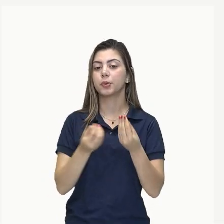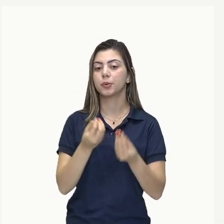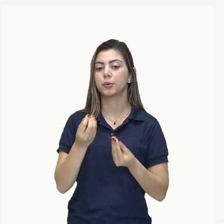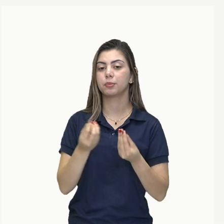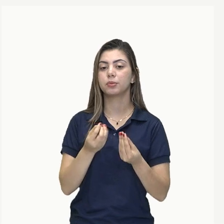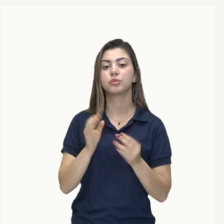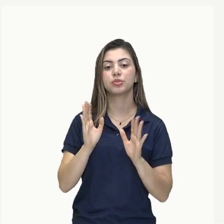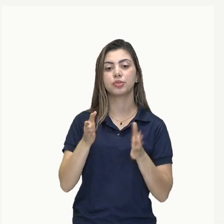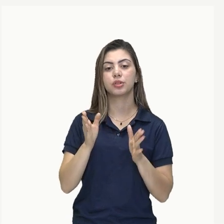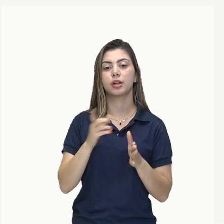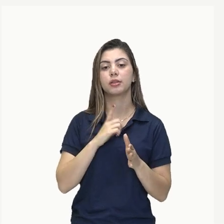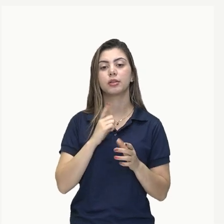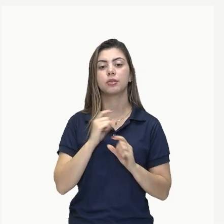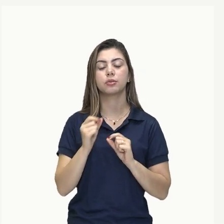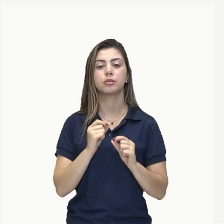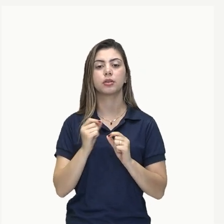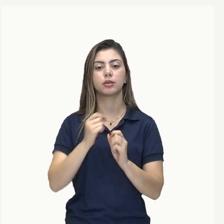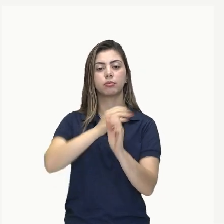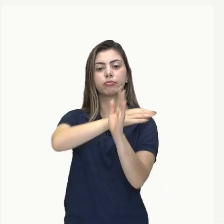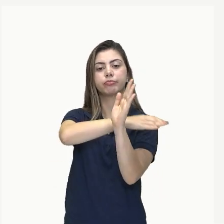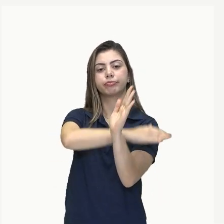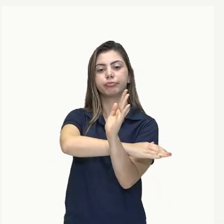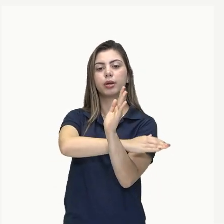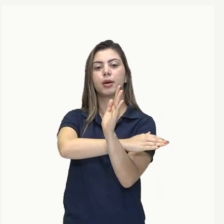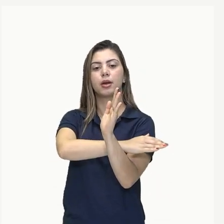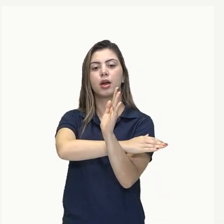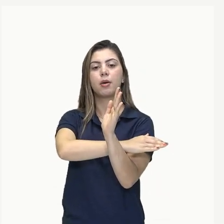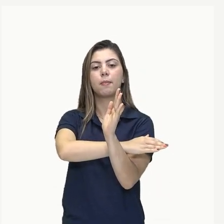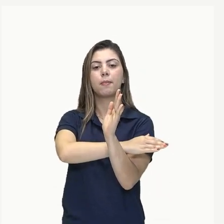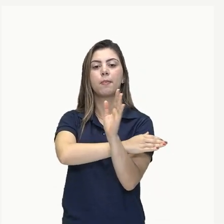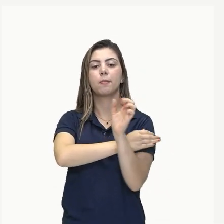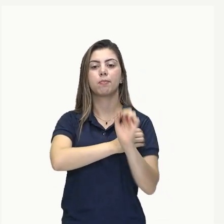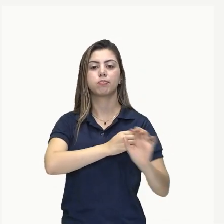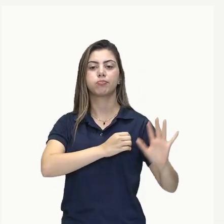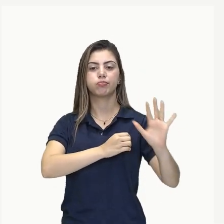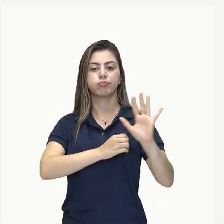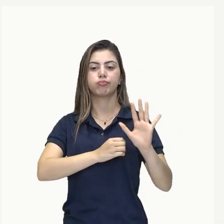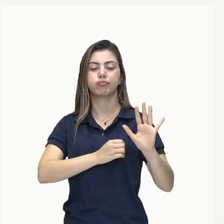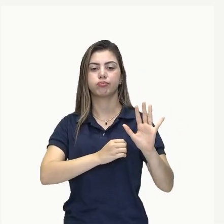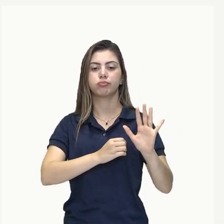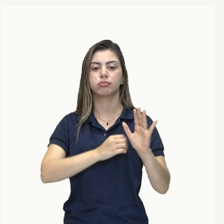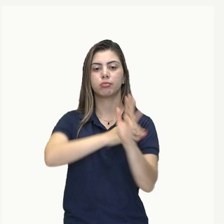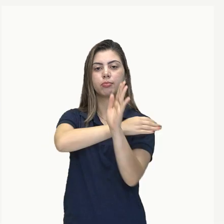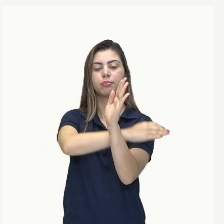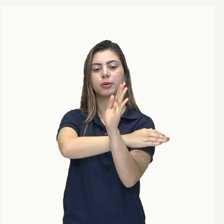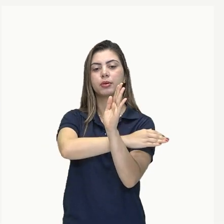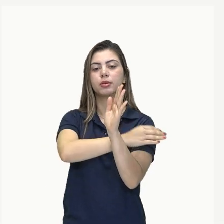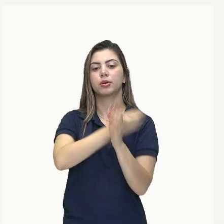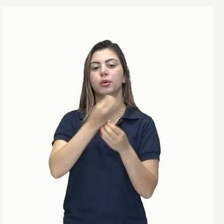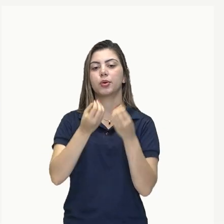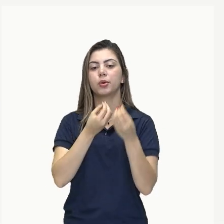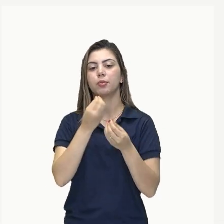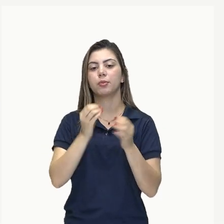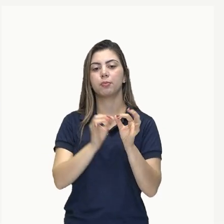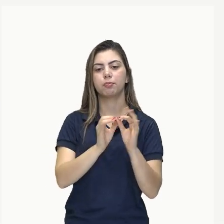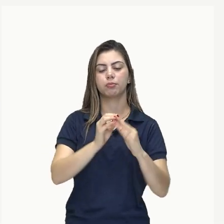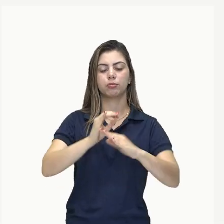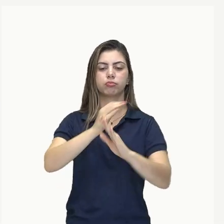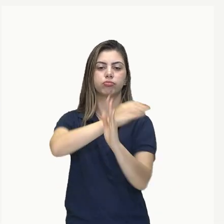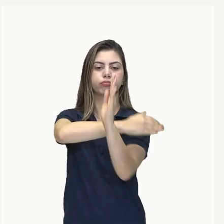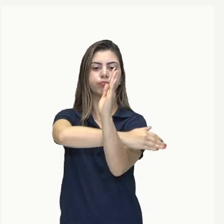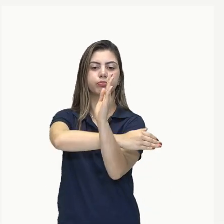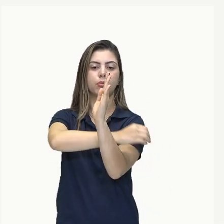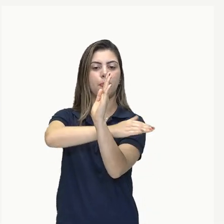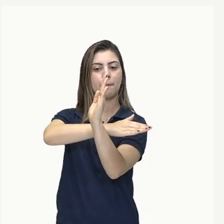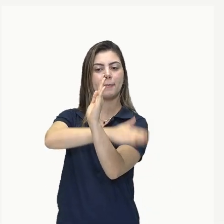no segundo quadrante. Então, olha só. Aqui do ponto C para baixo, qual é a posição dele? Ó?